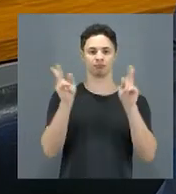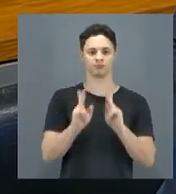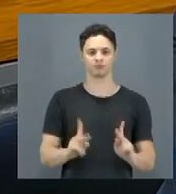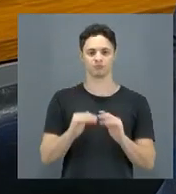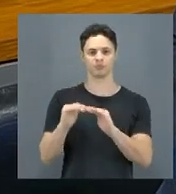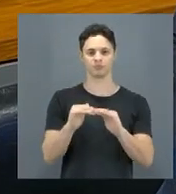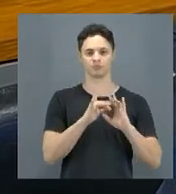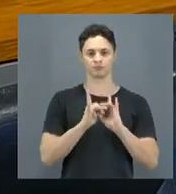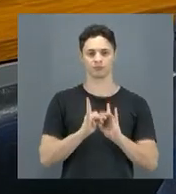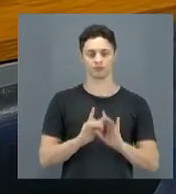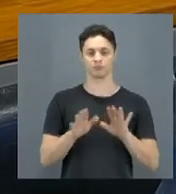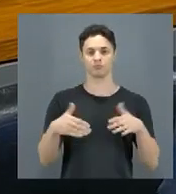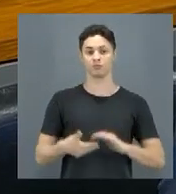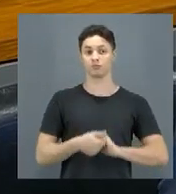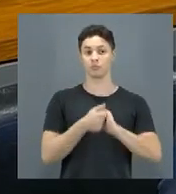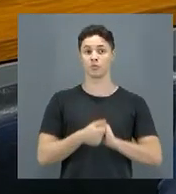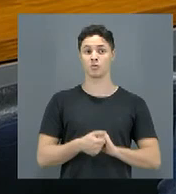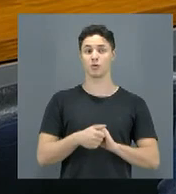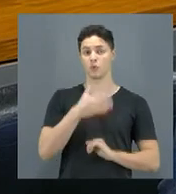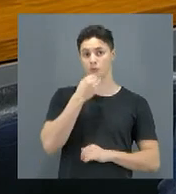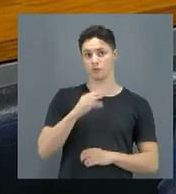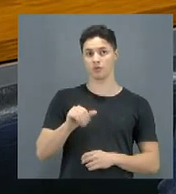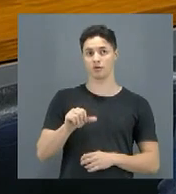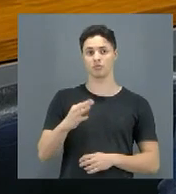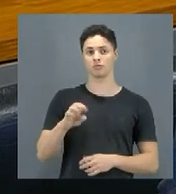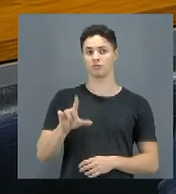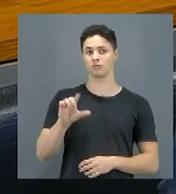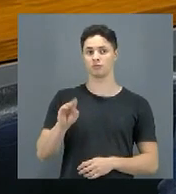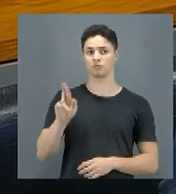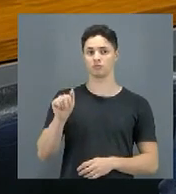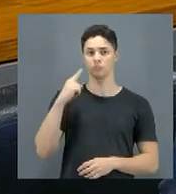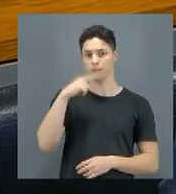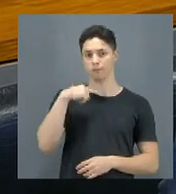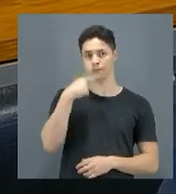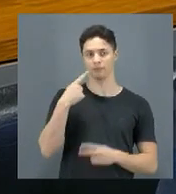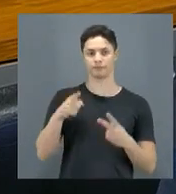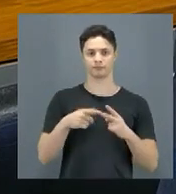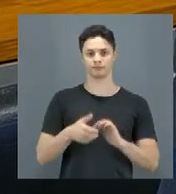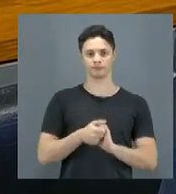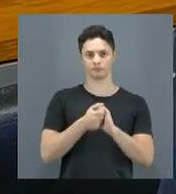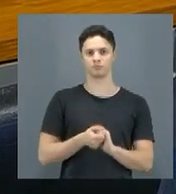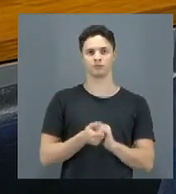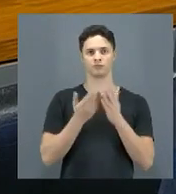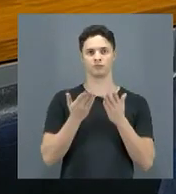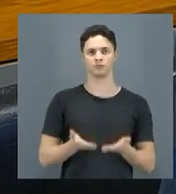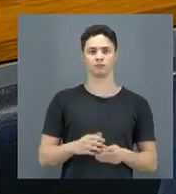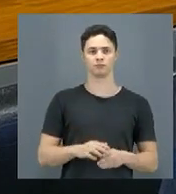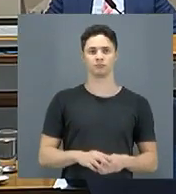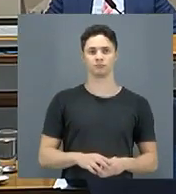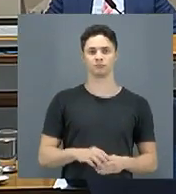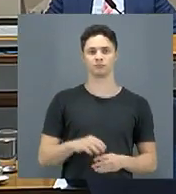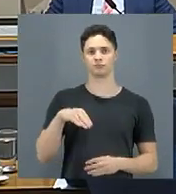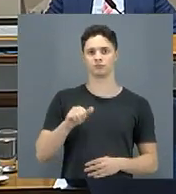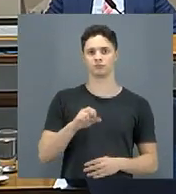felicidade. Cumprimentar o doutor Castelo Branco Mariz, advogado, e o nosso